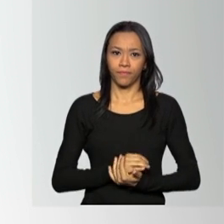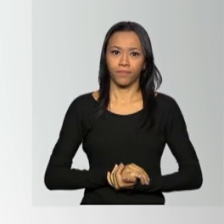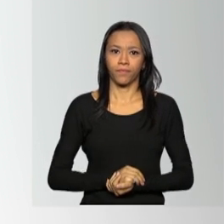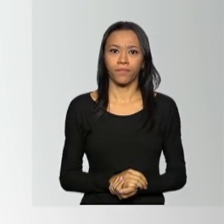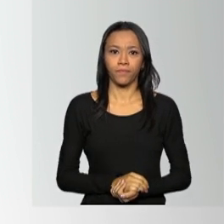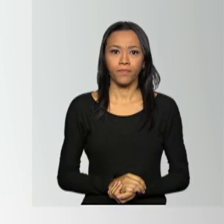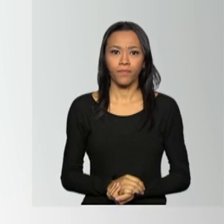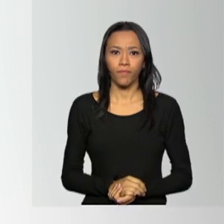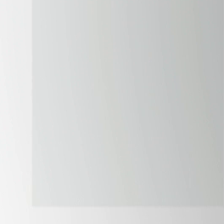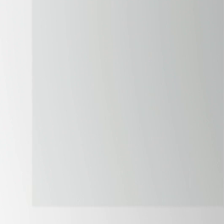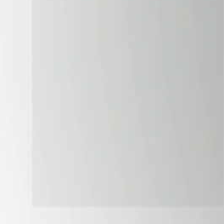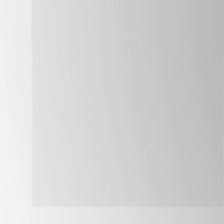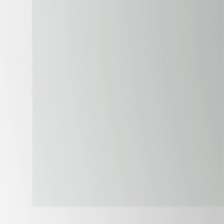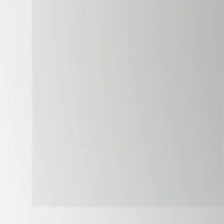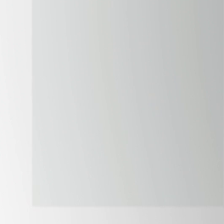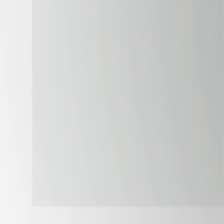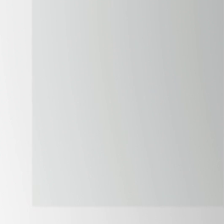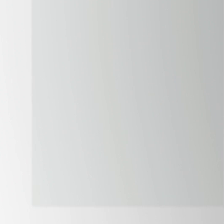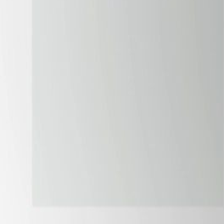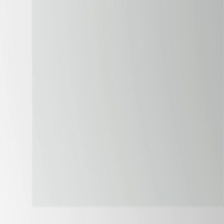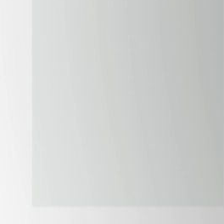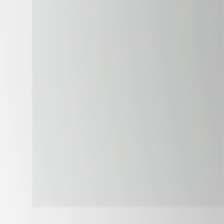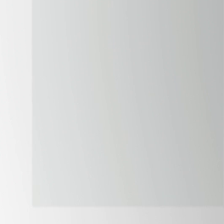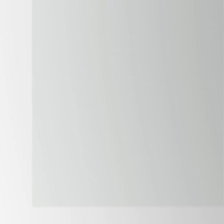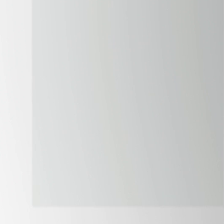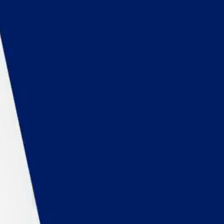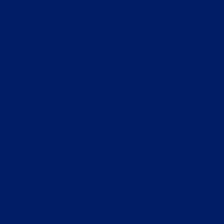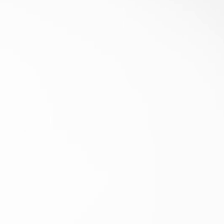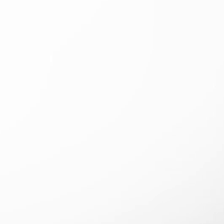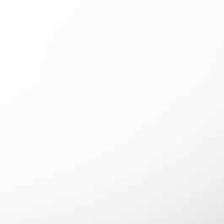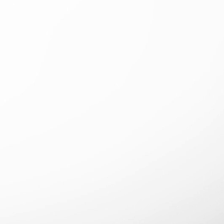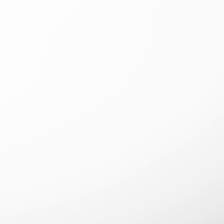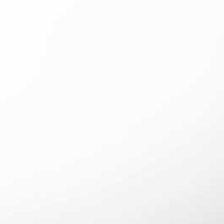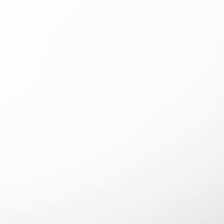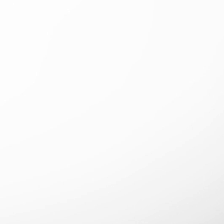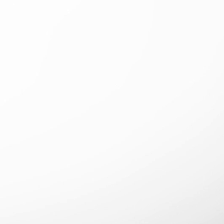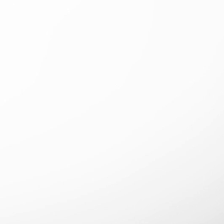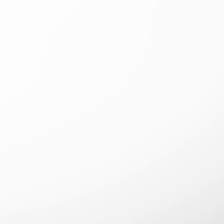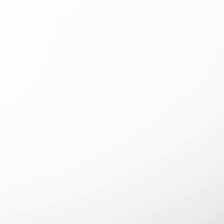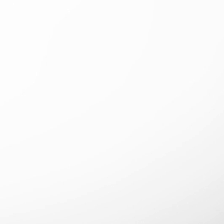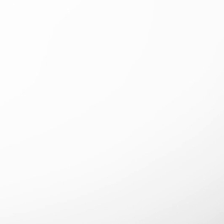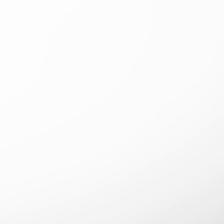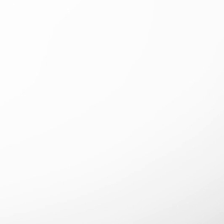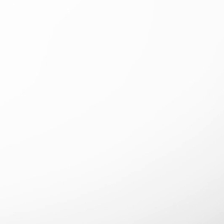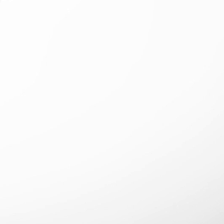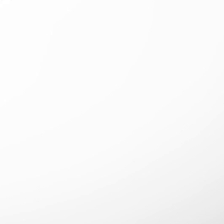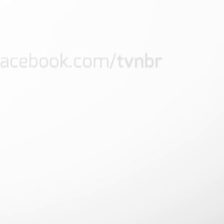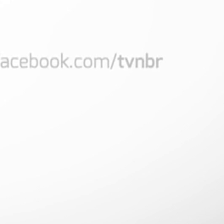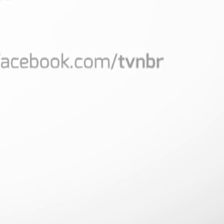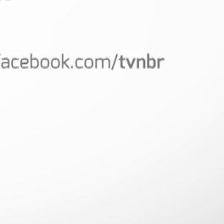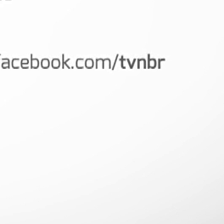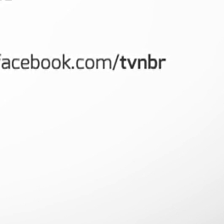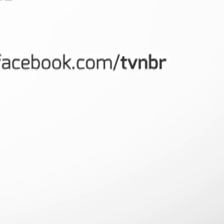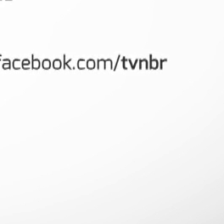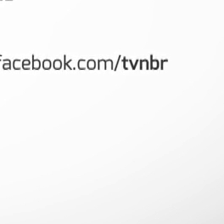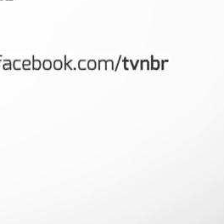basenacionalcomum.mec.gov.br. Thank you.